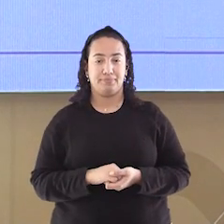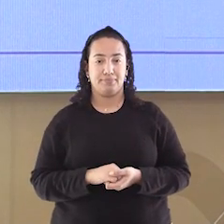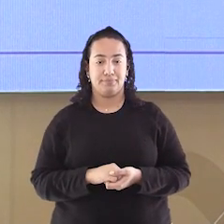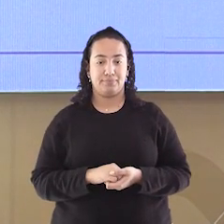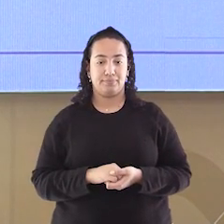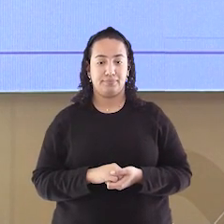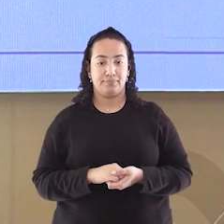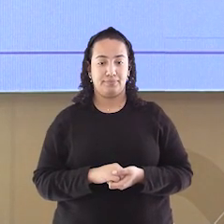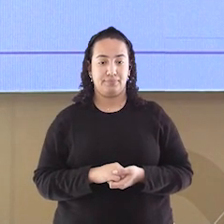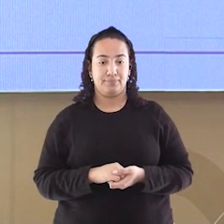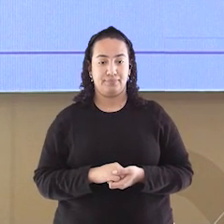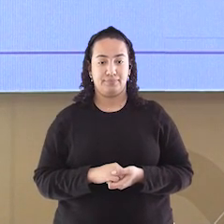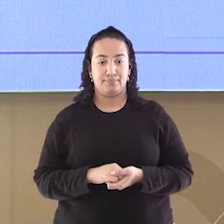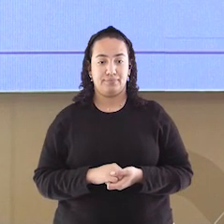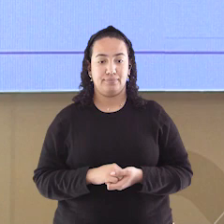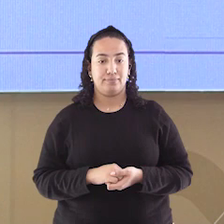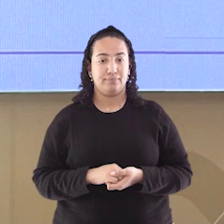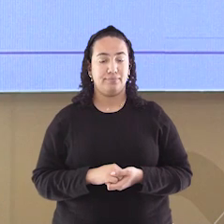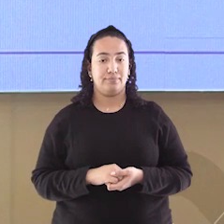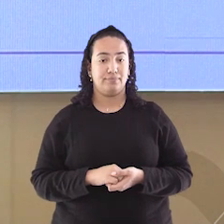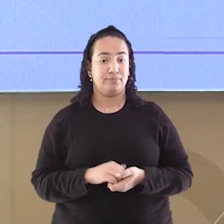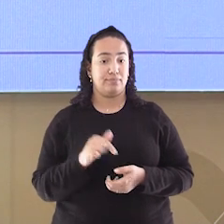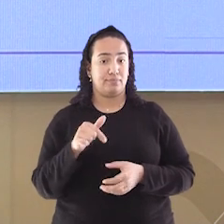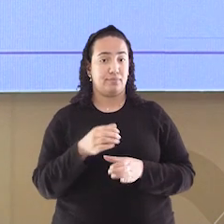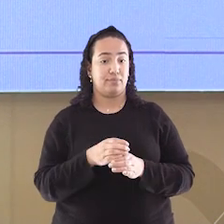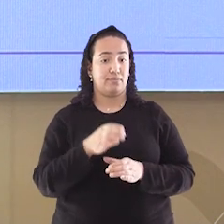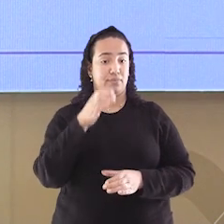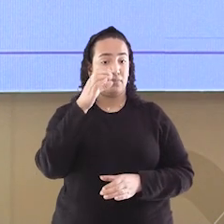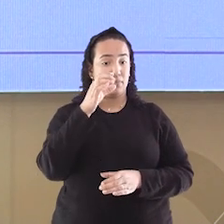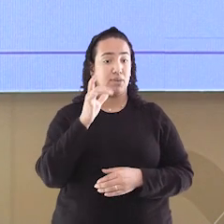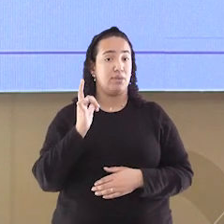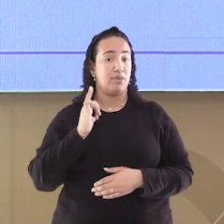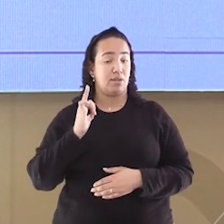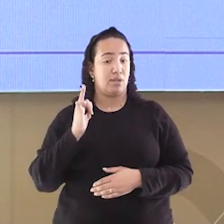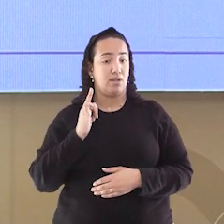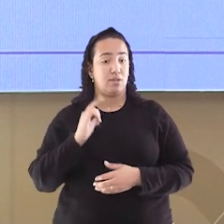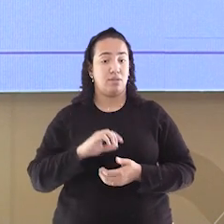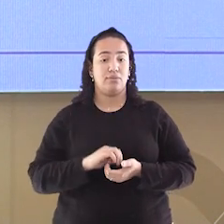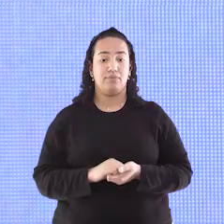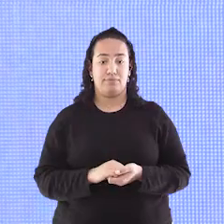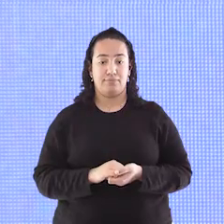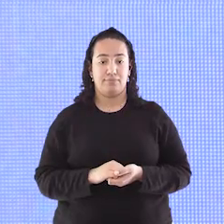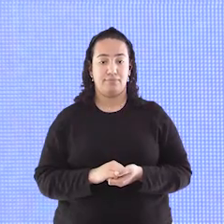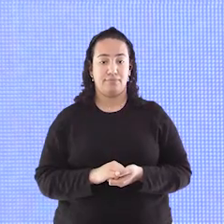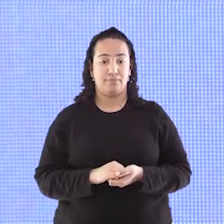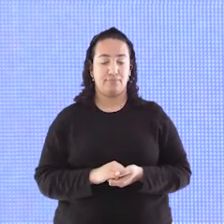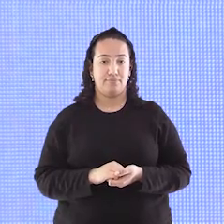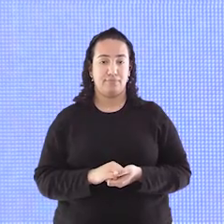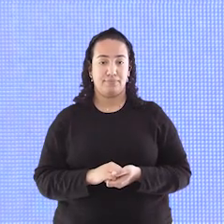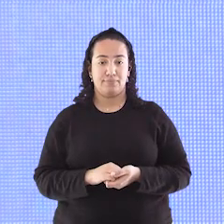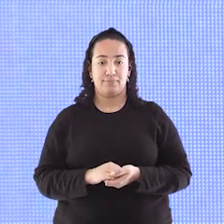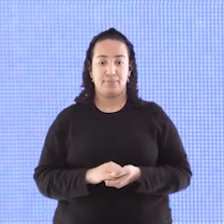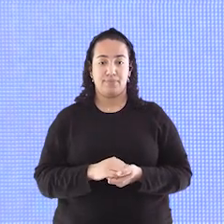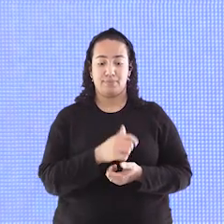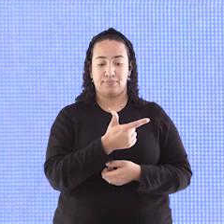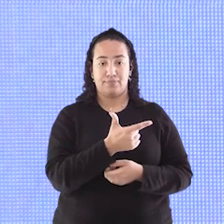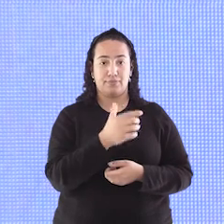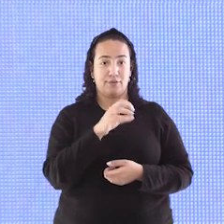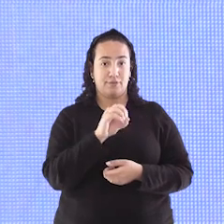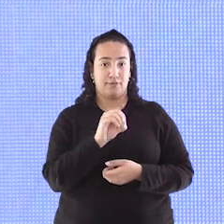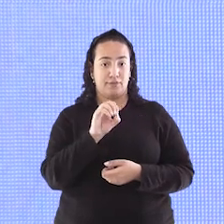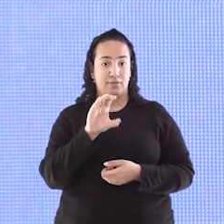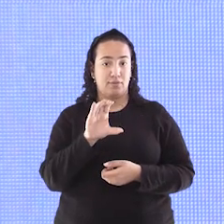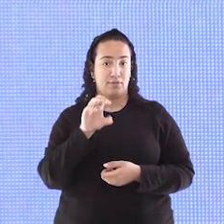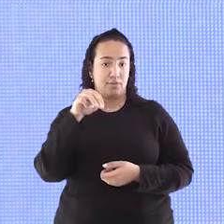Medindo a latinha, ela tem exatamente 20